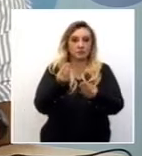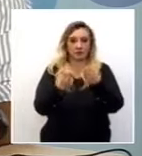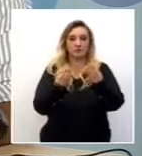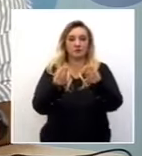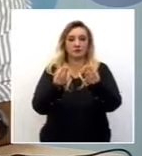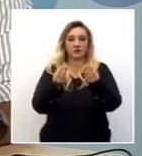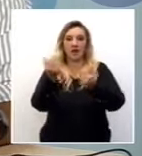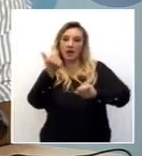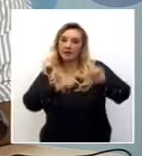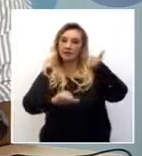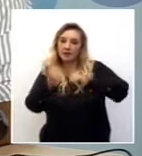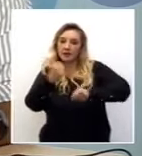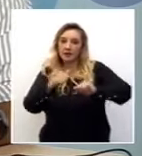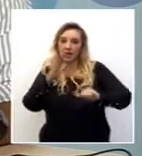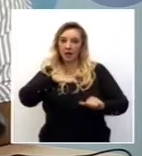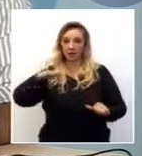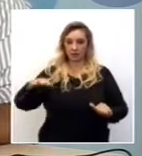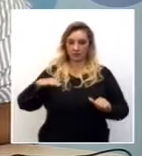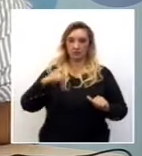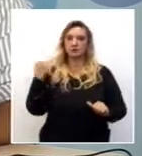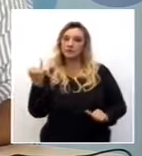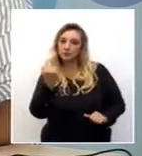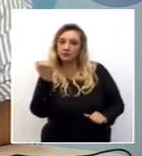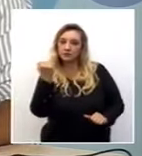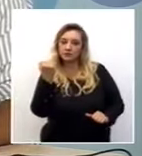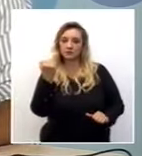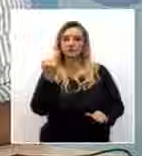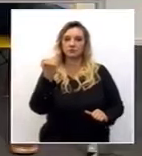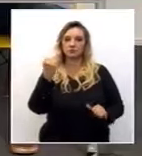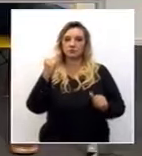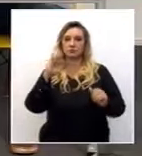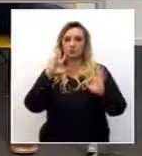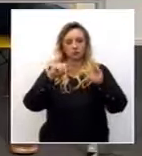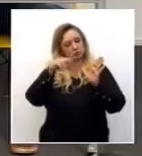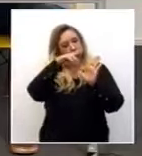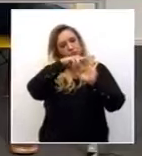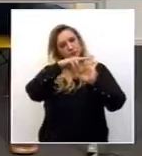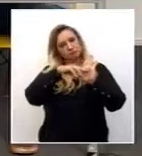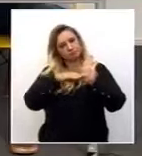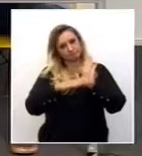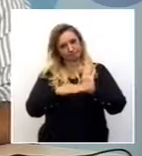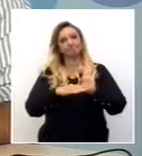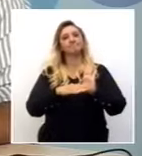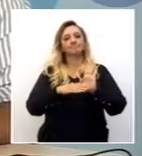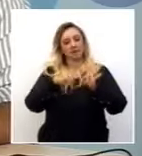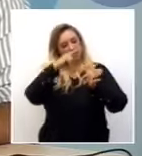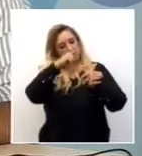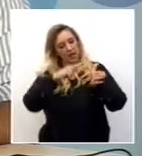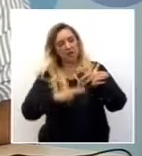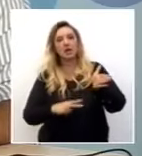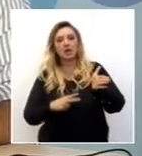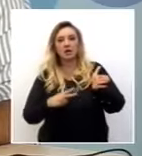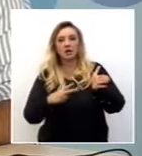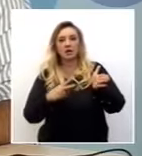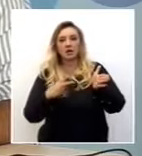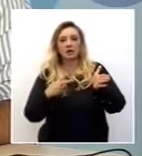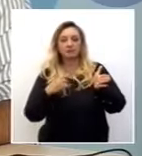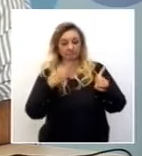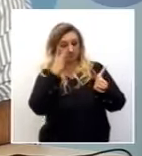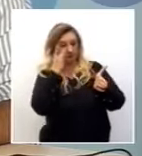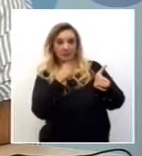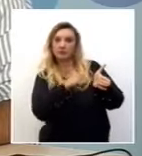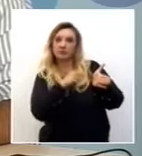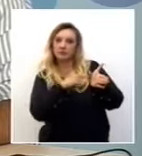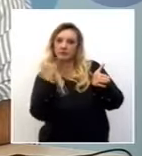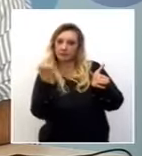avaliar esses alunos, né? Então, tem todos esses itens, esses tópicos que a gente leu aqui, que são os pontos de atenção na hora